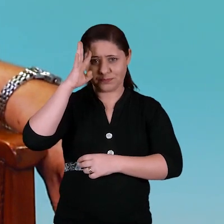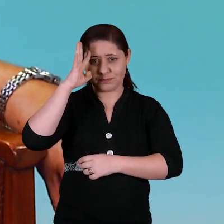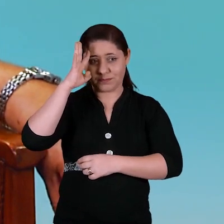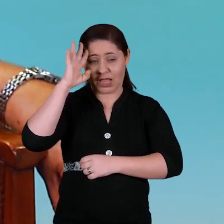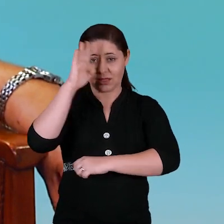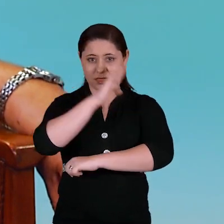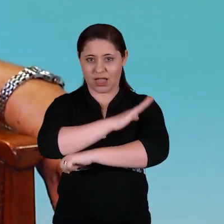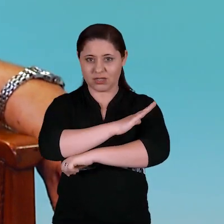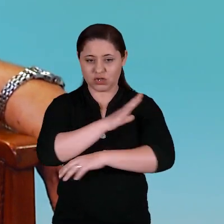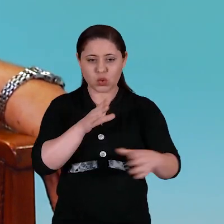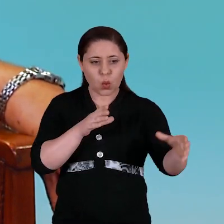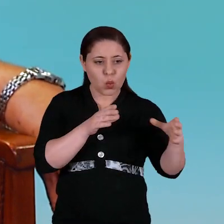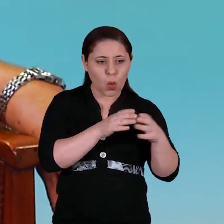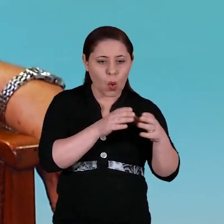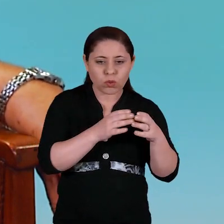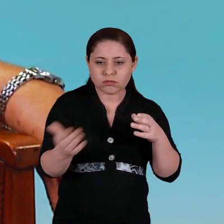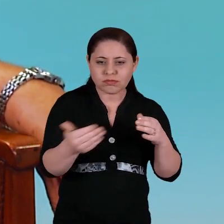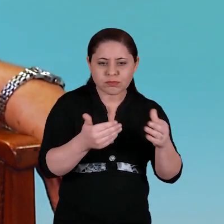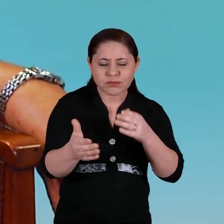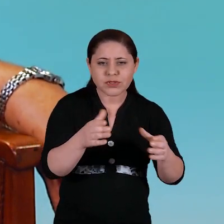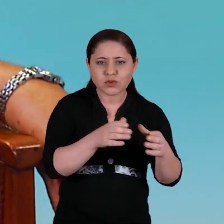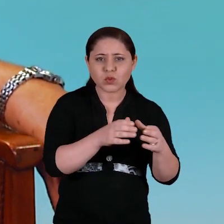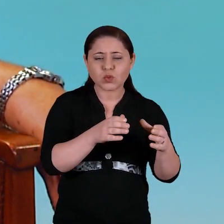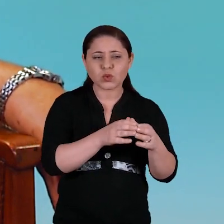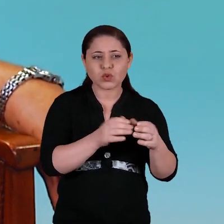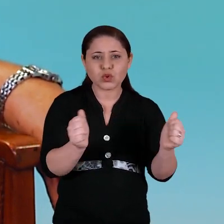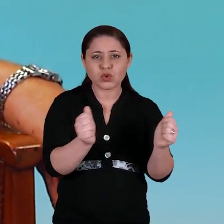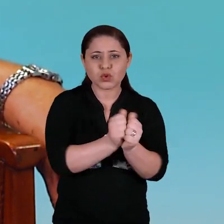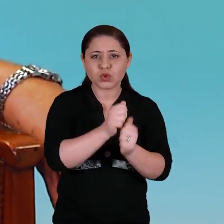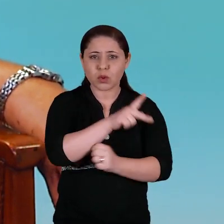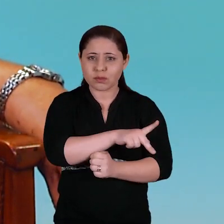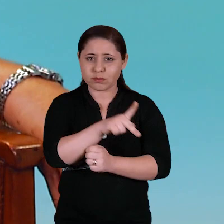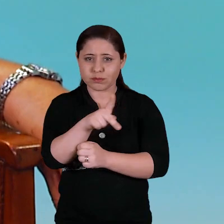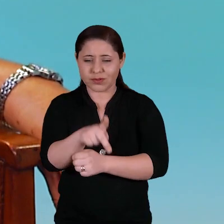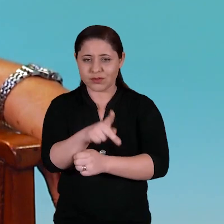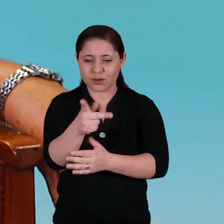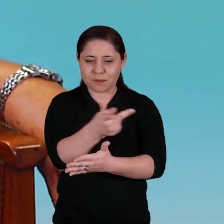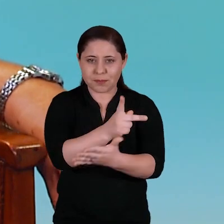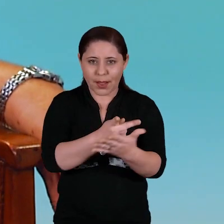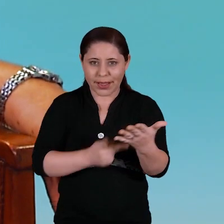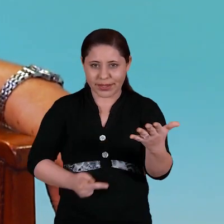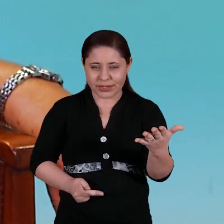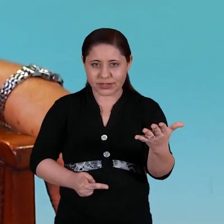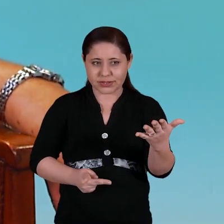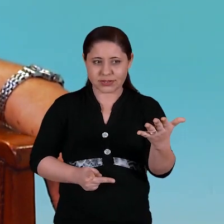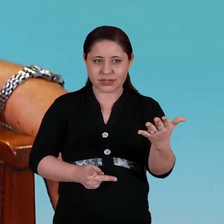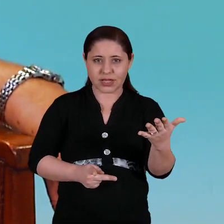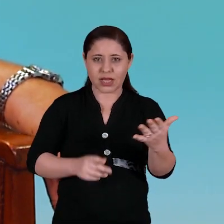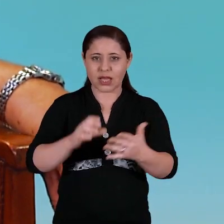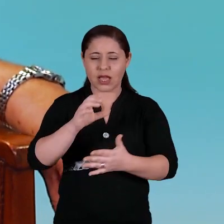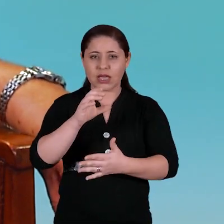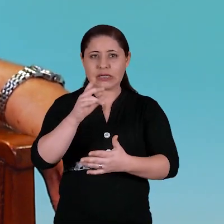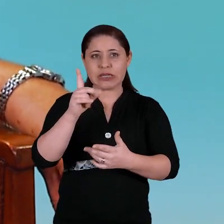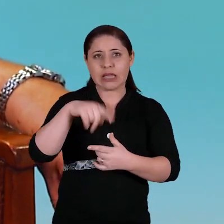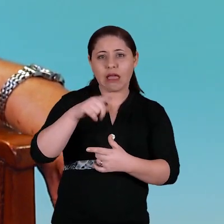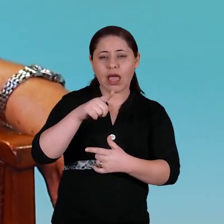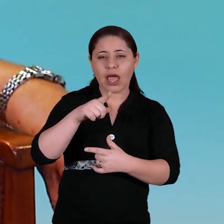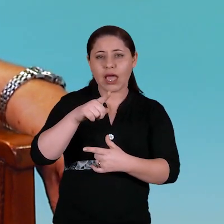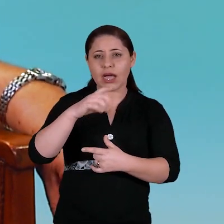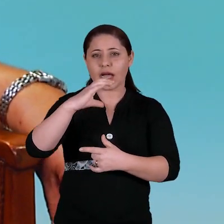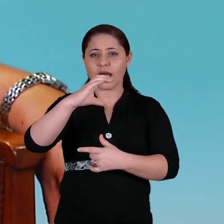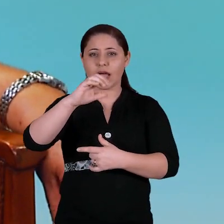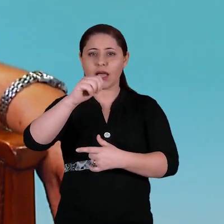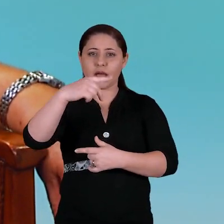reunimos alguns idosos lá, junto com o professor, com o mestre poeta, que a gente chama, da capoterapia, que eu acho que vocês já ouviram